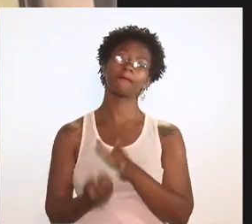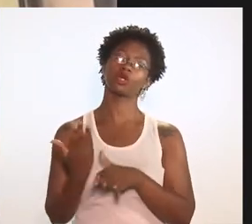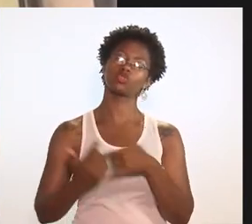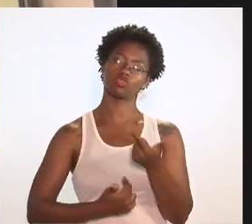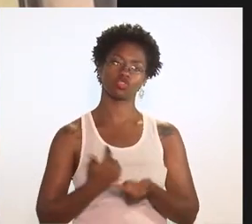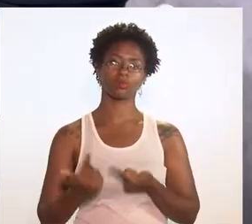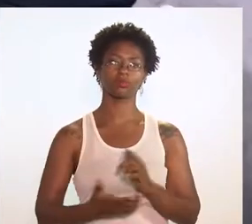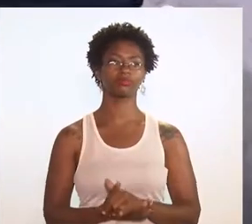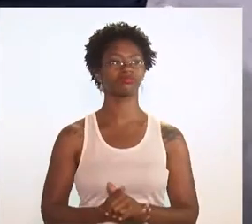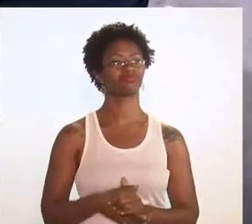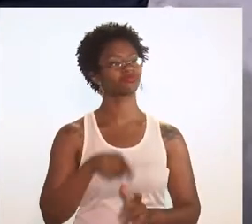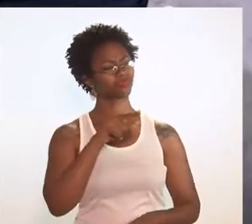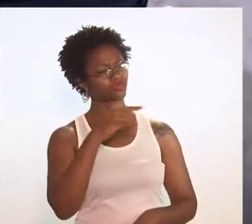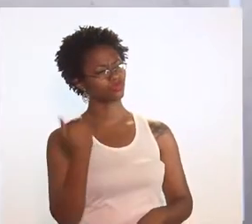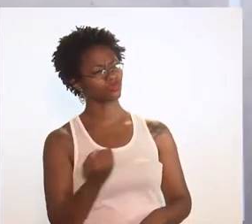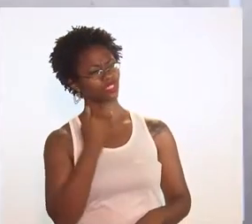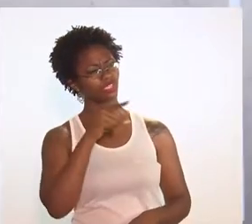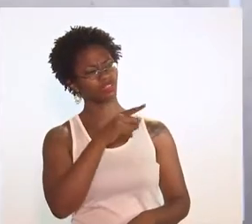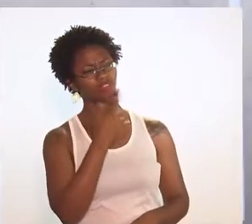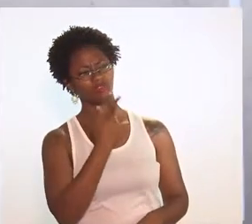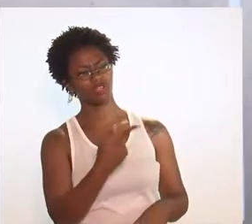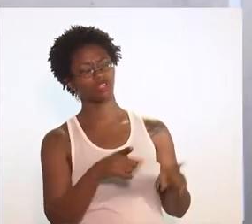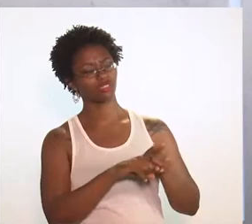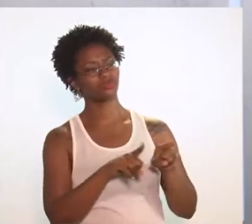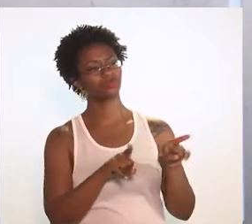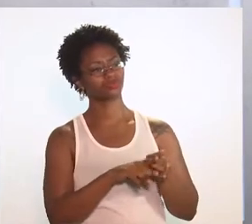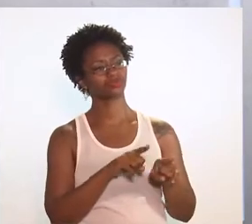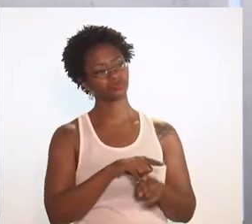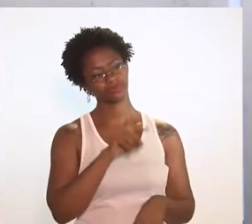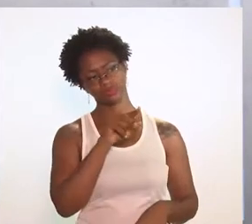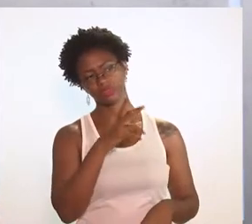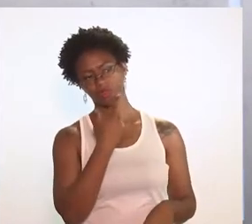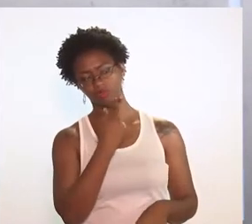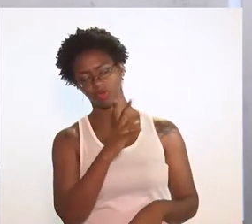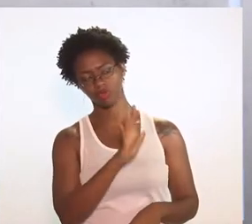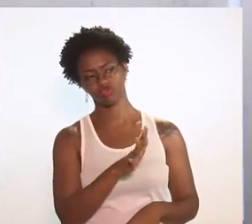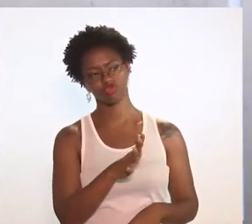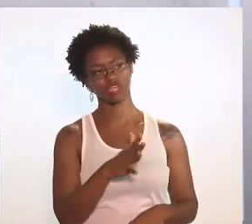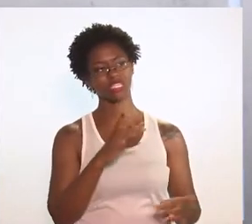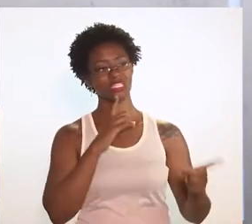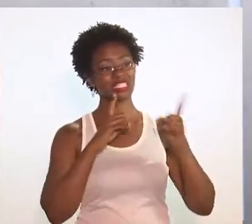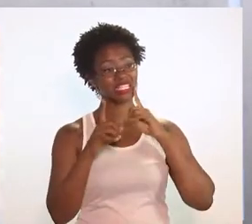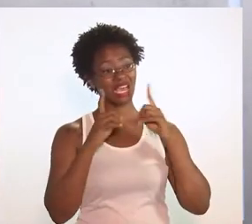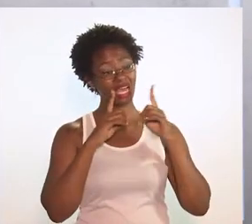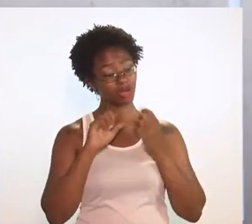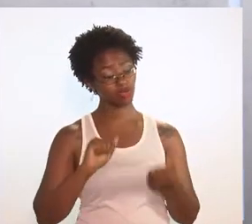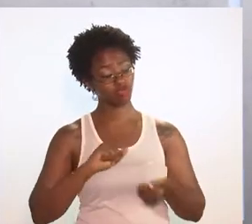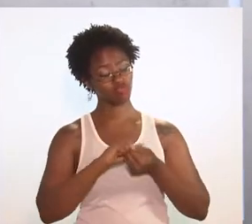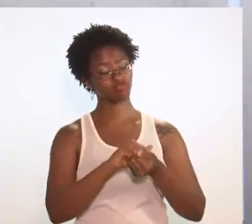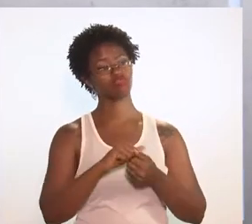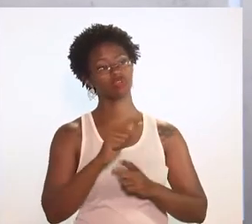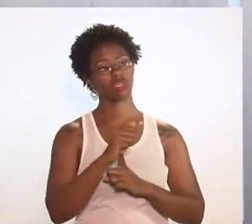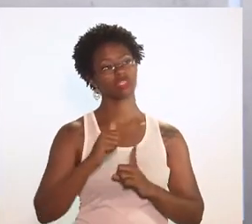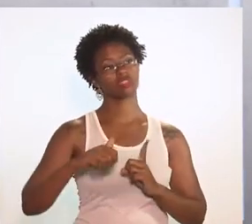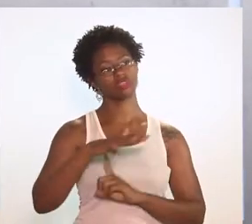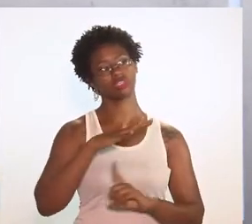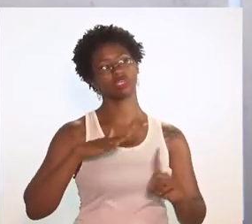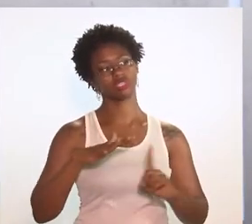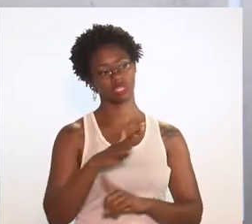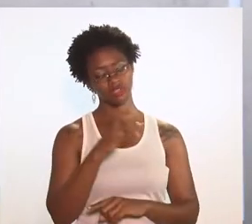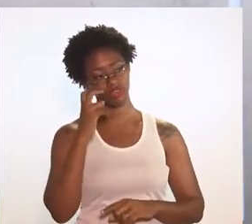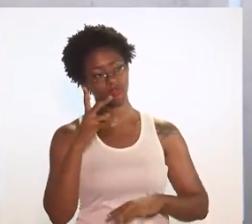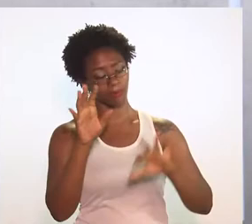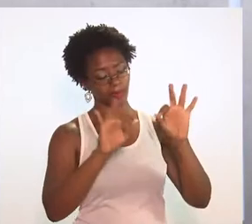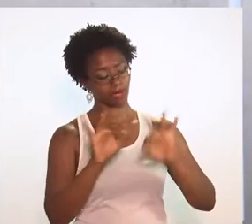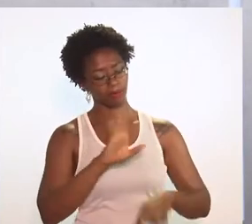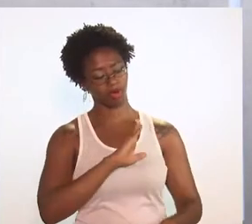que produz. Um ponto muito importante também é a questão que você traz aqui, né, desse diálogo com a sociedade, né? Construir